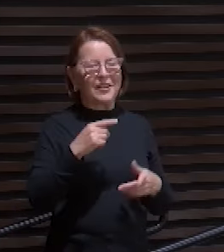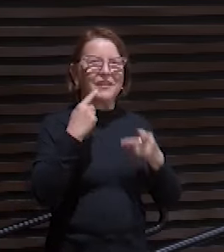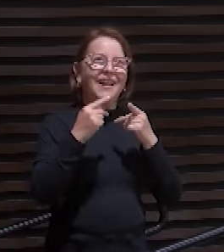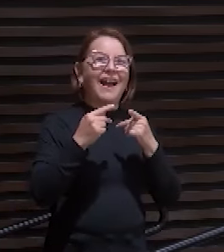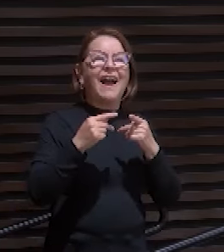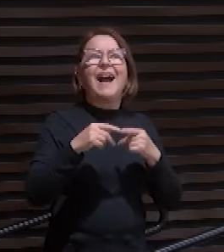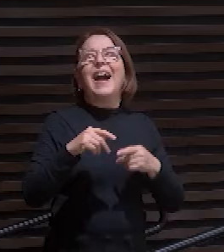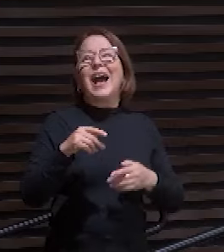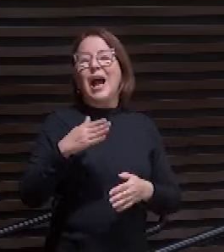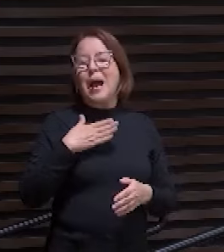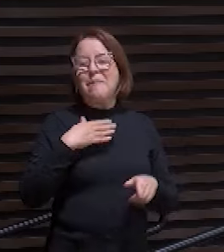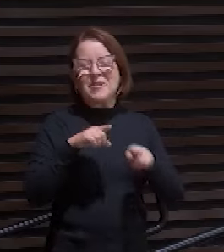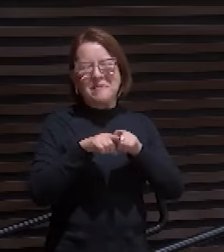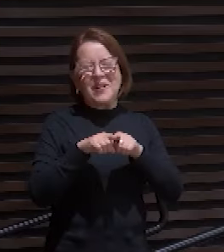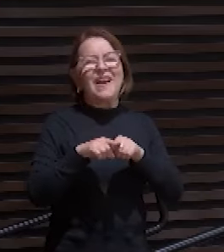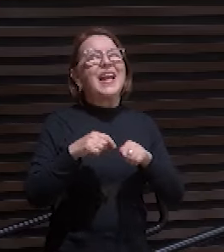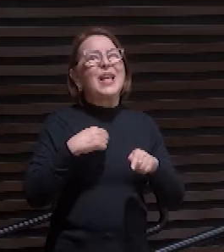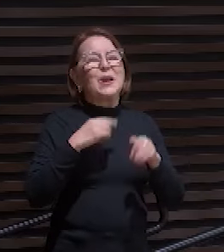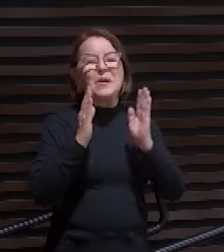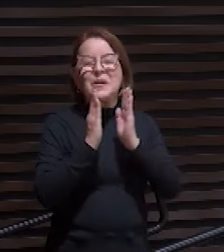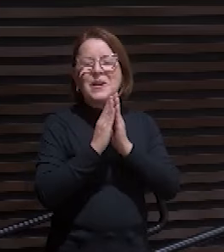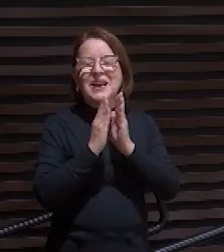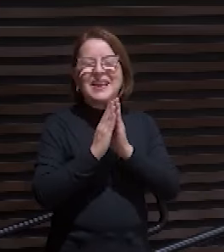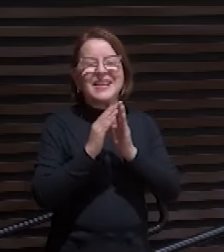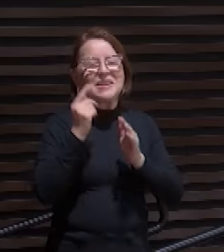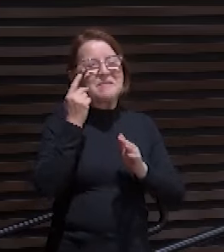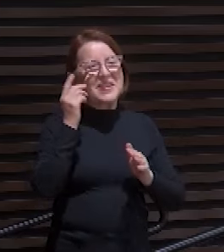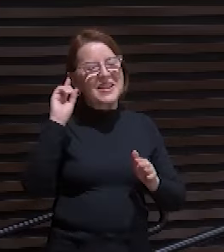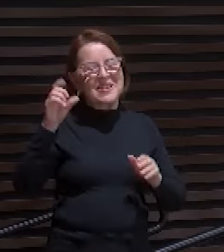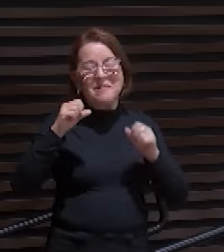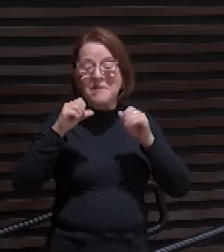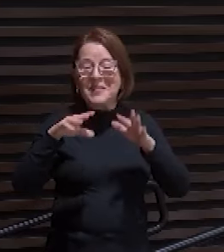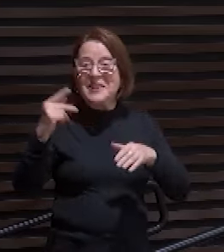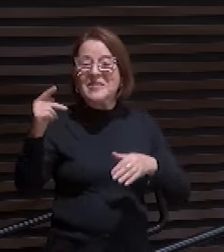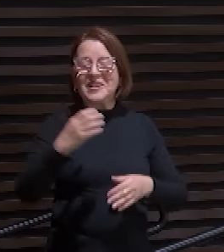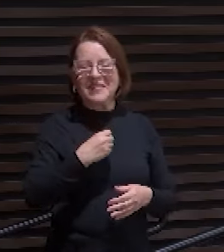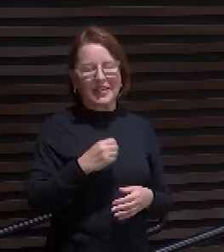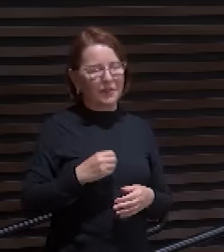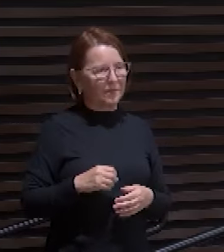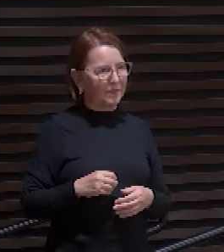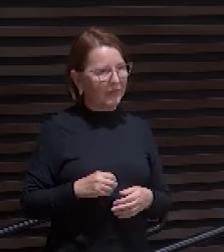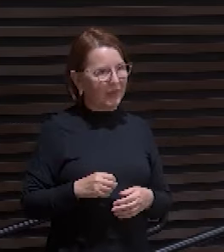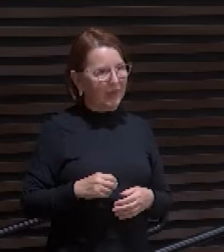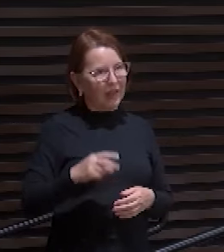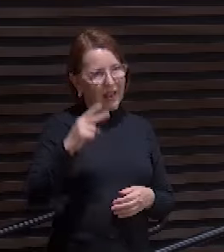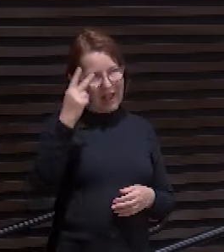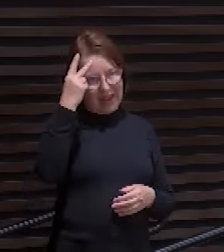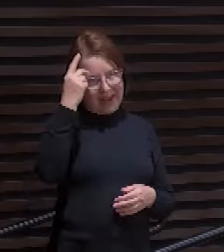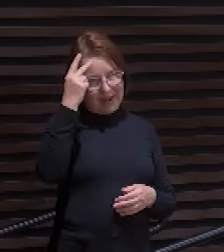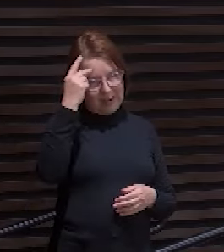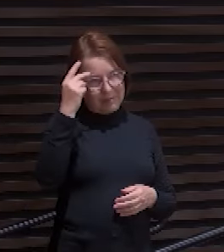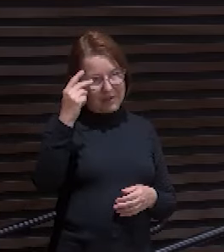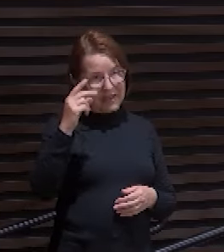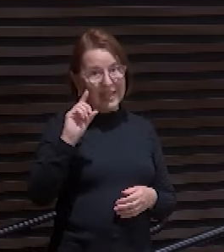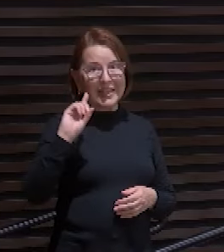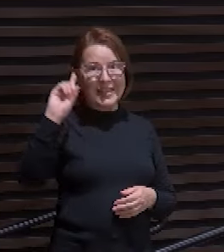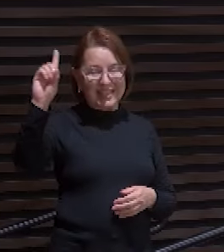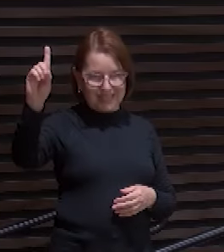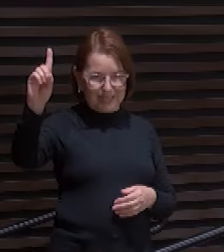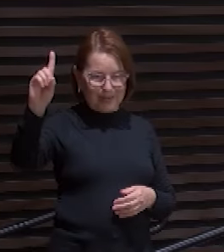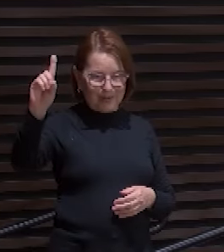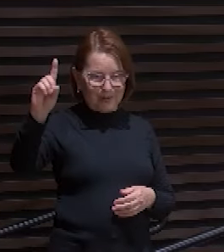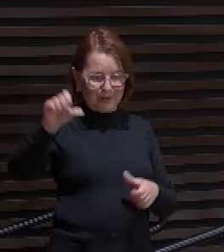orado para Deus abençoar a tua vida. Lembre-se que Deus mudou a vida de Jó quando